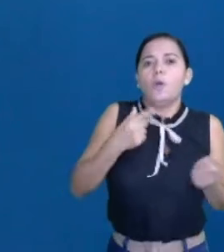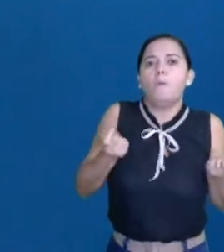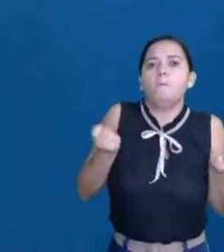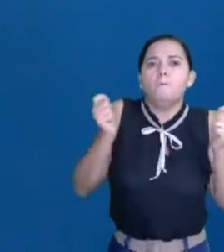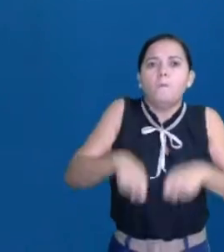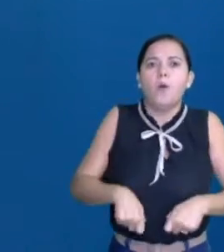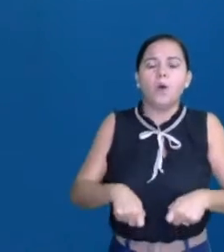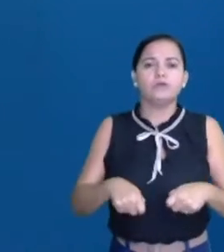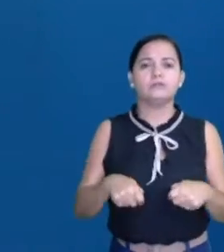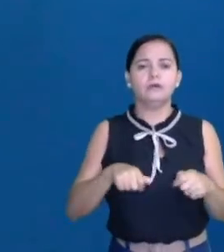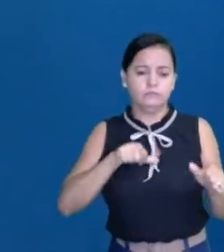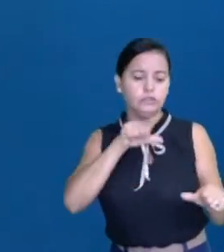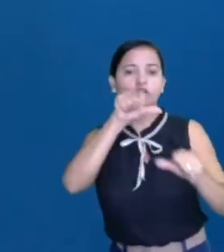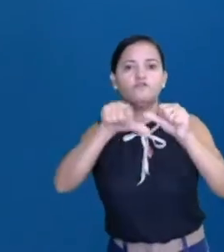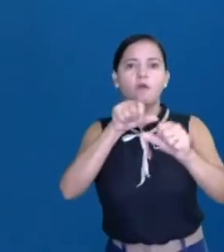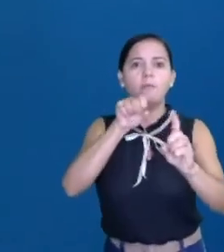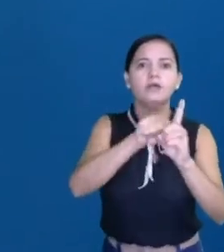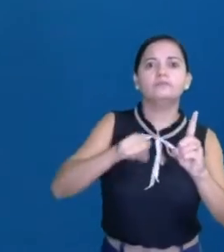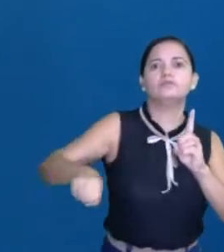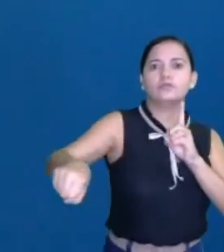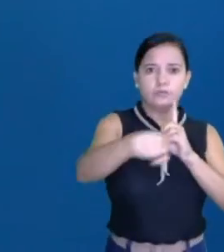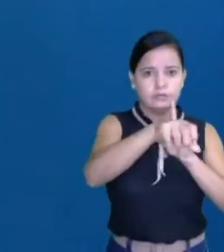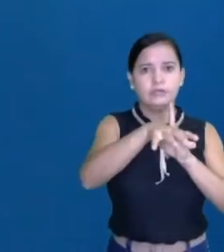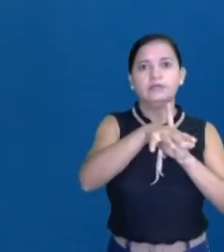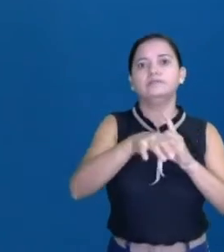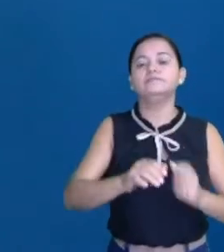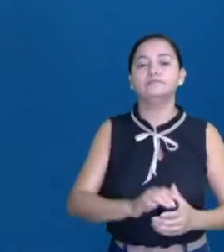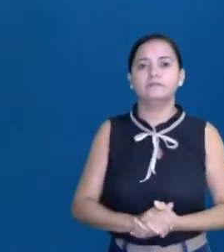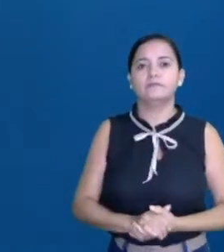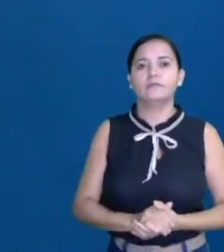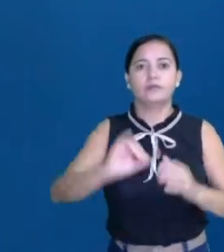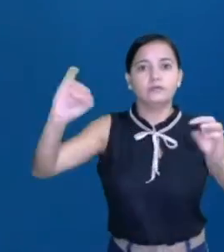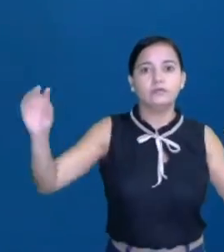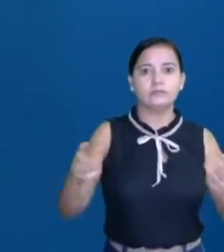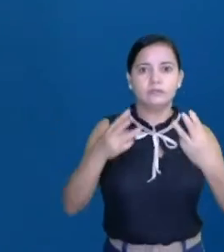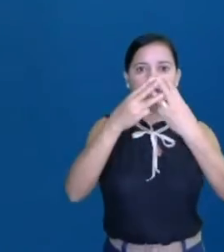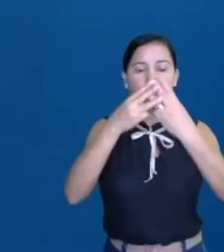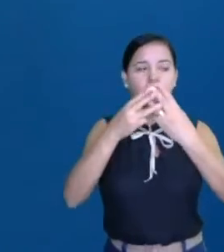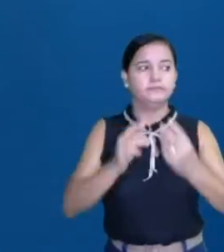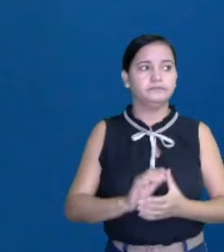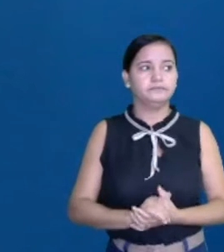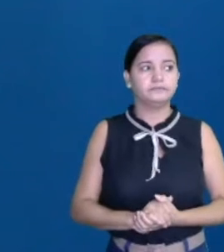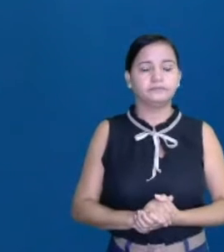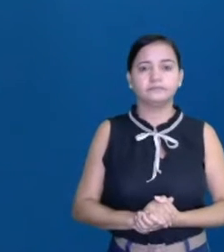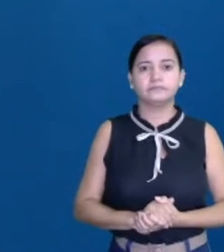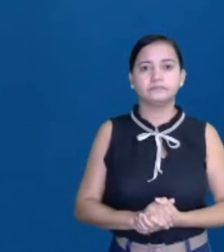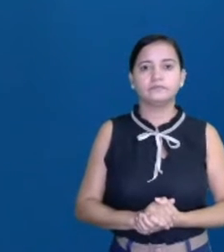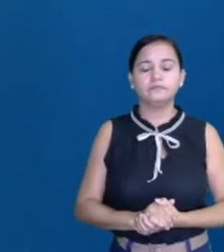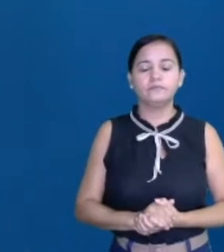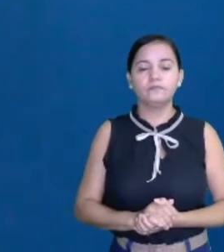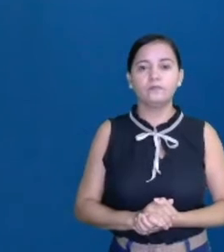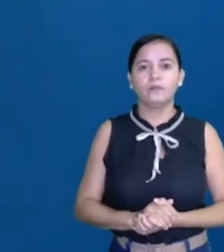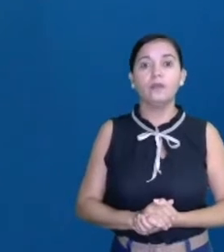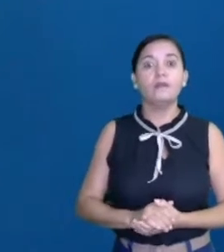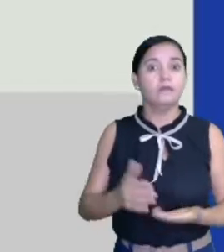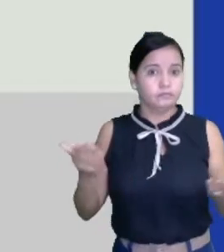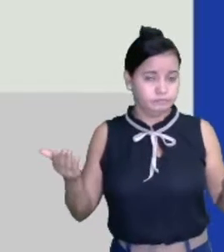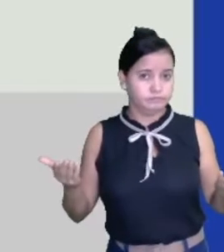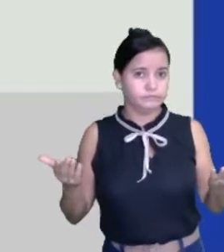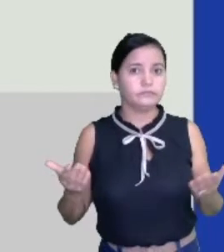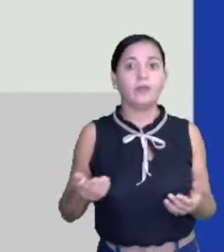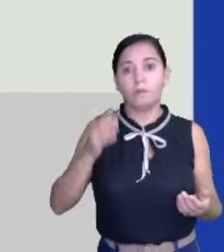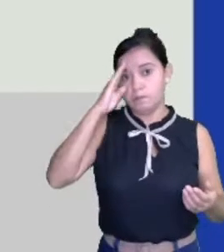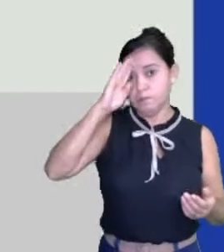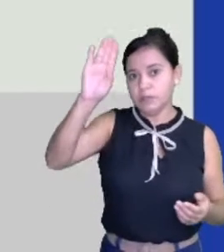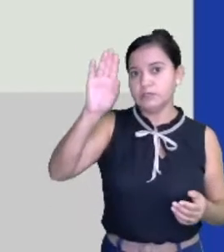de transformação da sociedade. Por favor, produção, nosso próximo slide. E aí eu vou dar primeiro ênfase a quem?